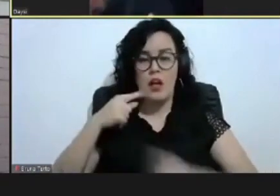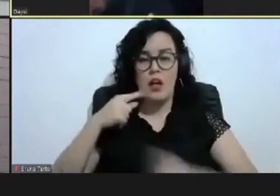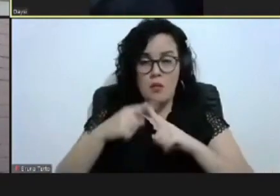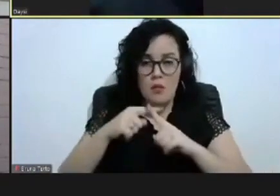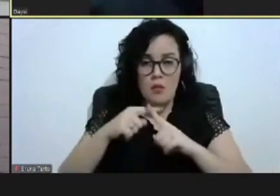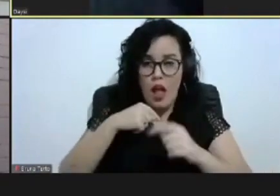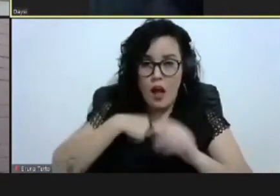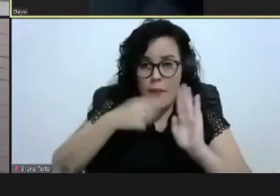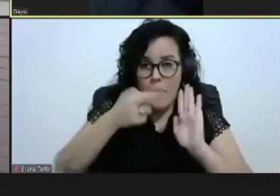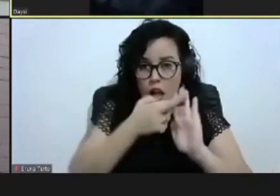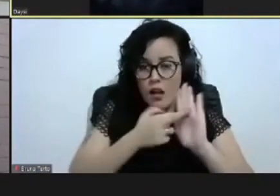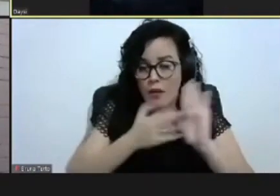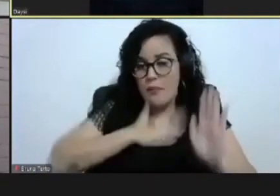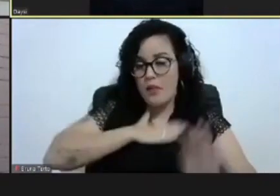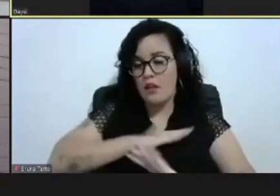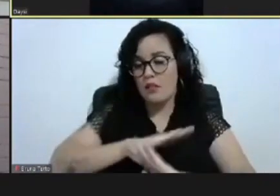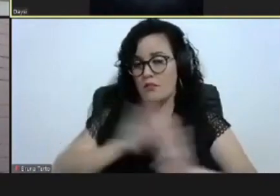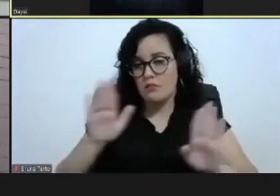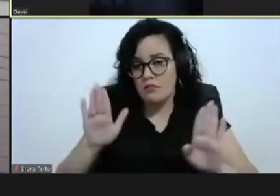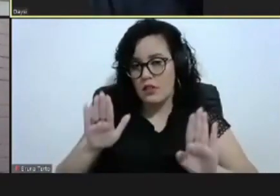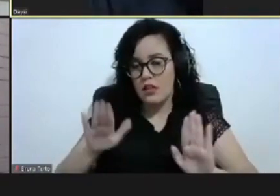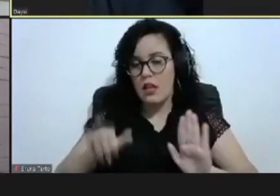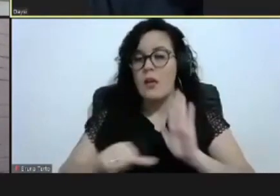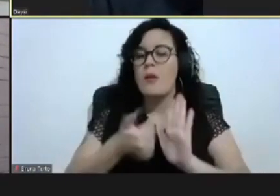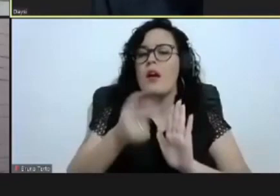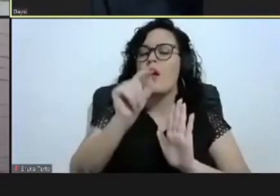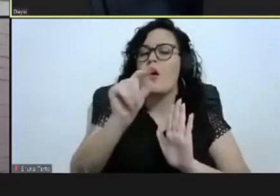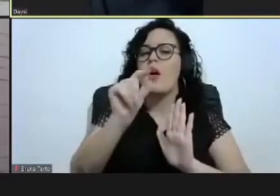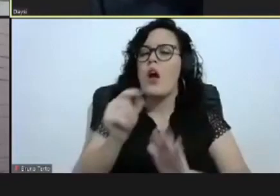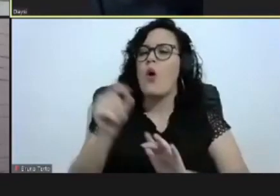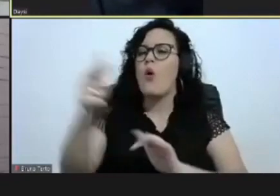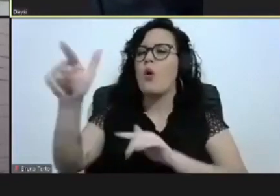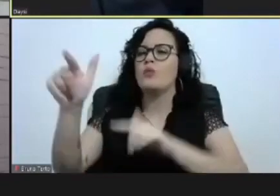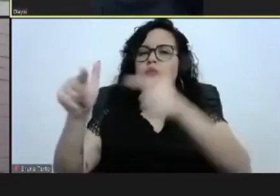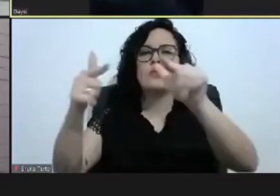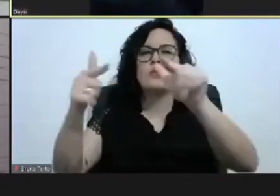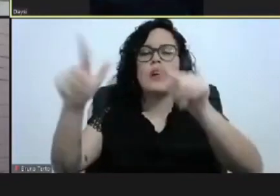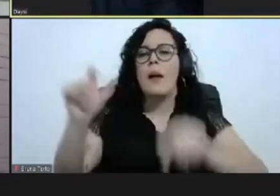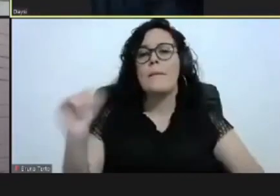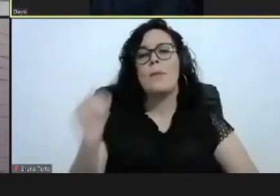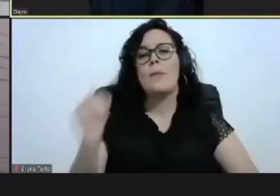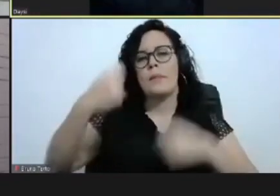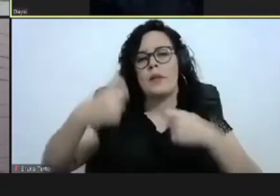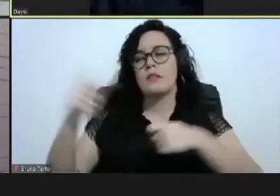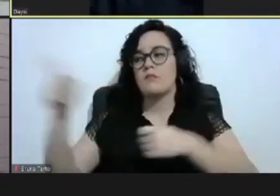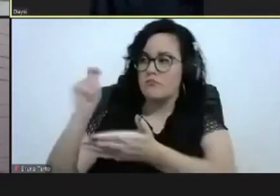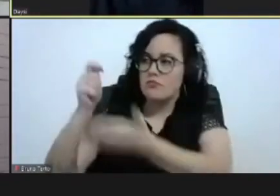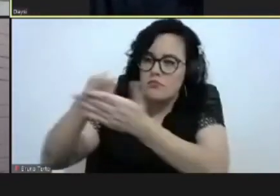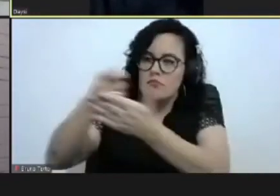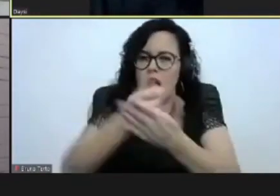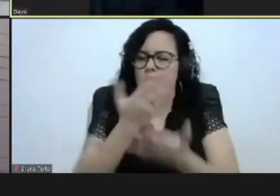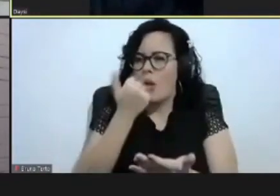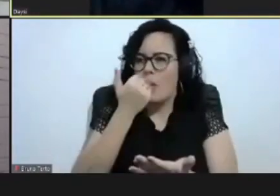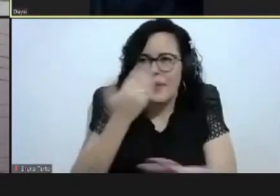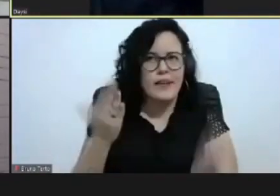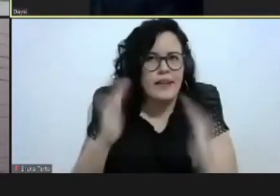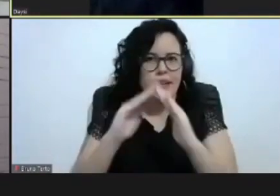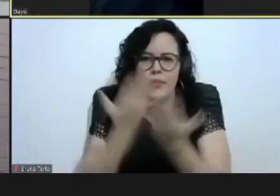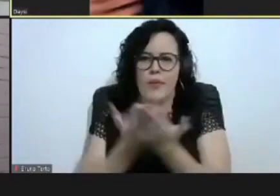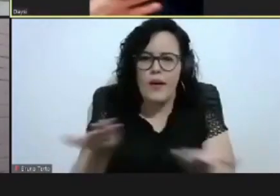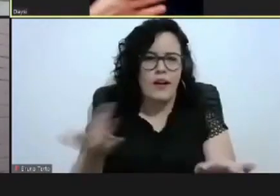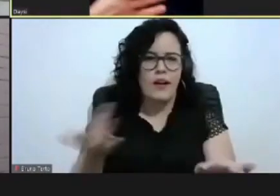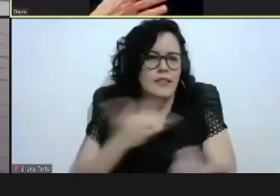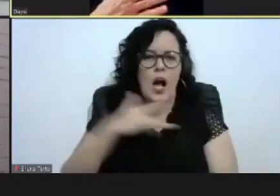Então, vamos primeiro dar dinheiro para outras coisas, né, importantes: comida, escola,